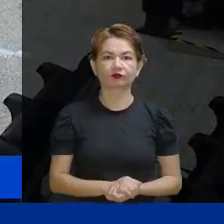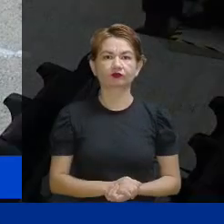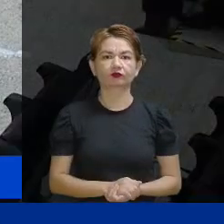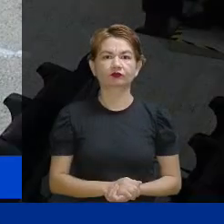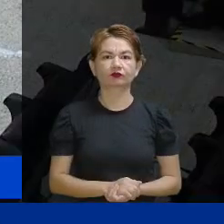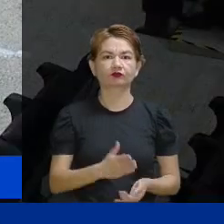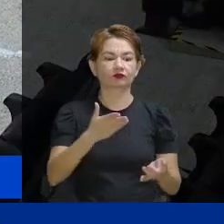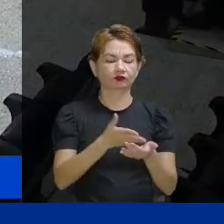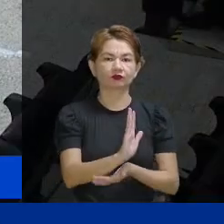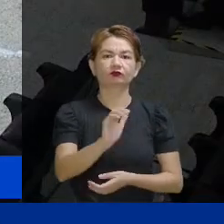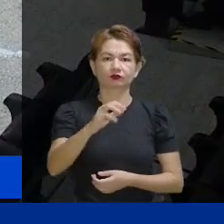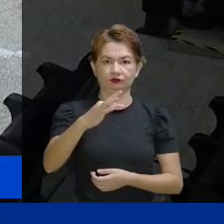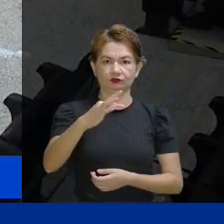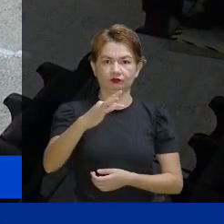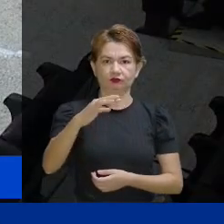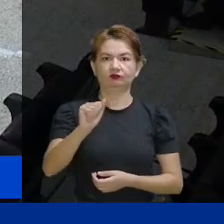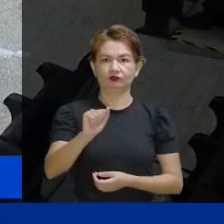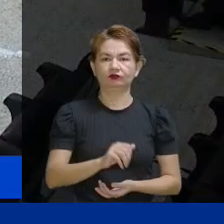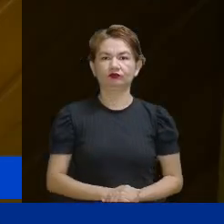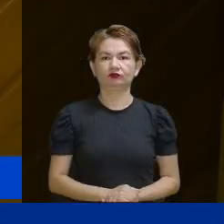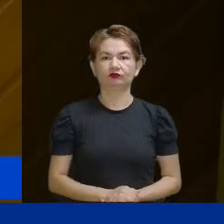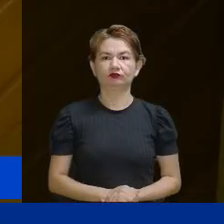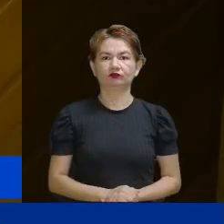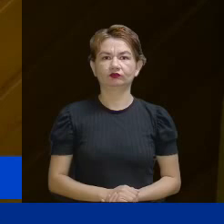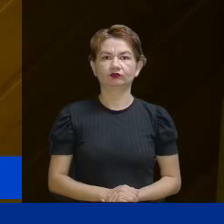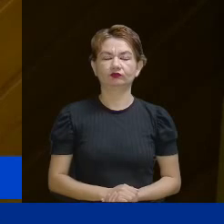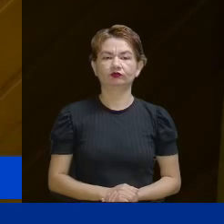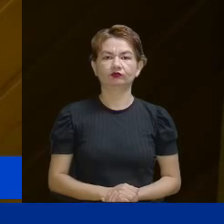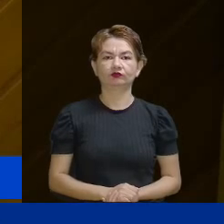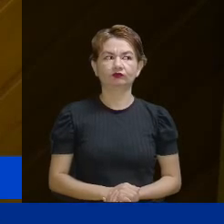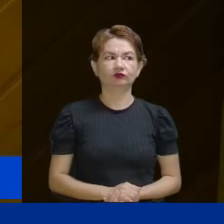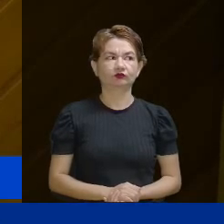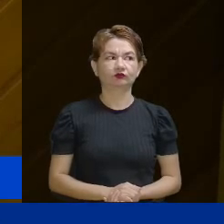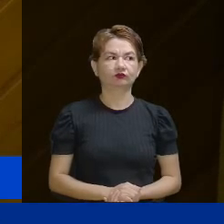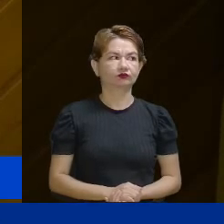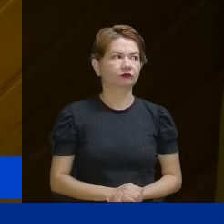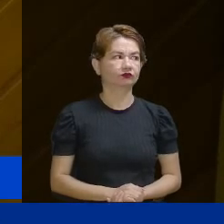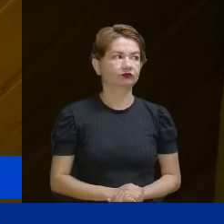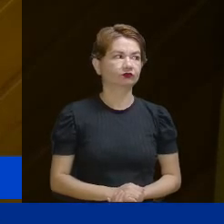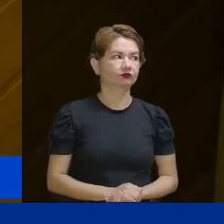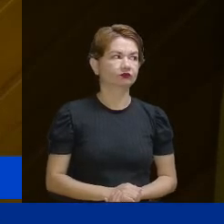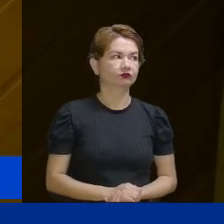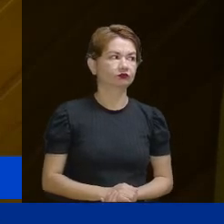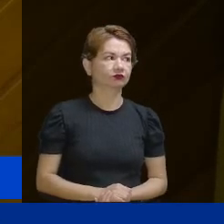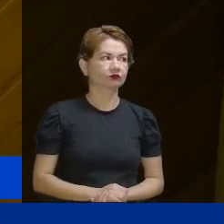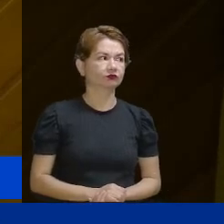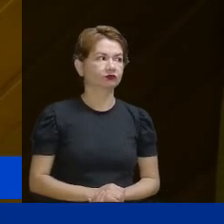Não havendo, está aprovada a unanimidade.